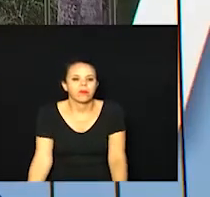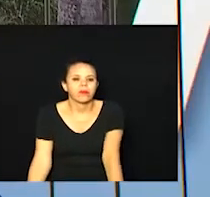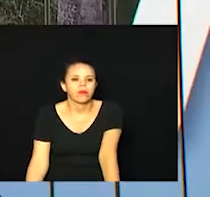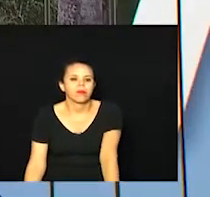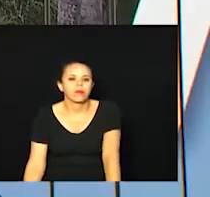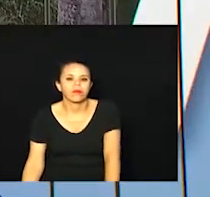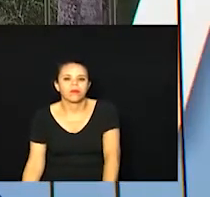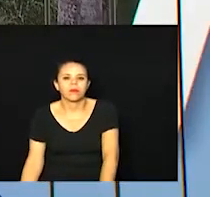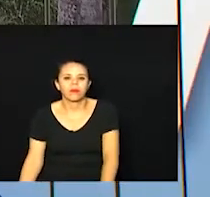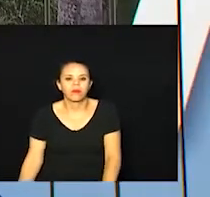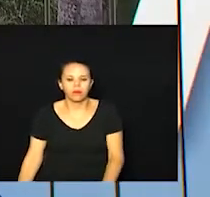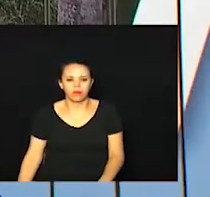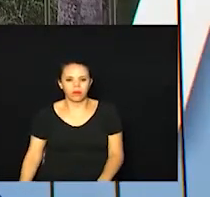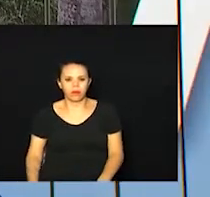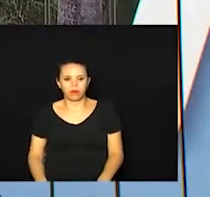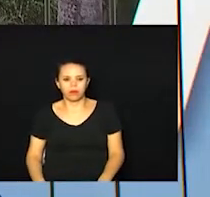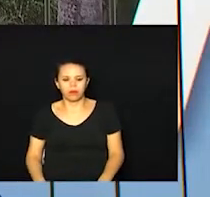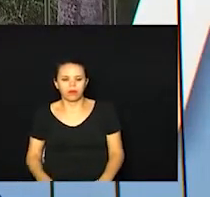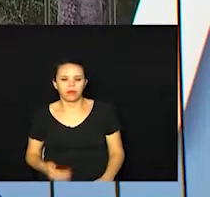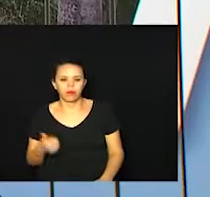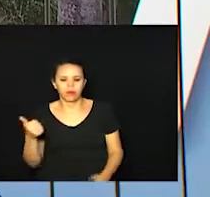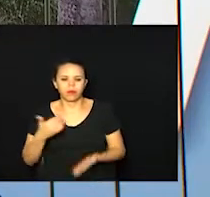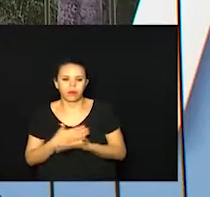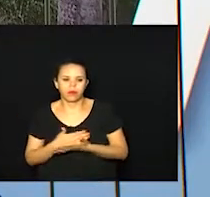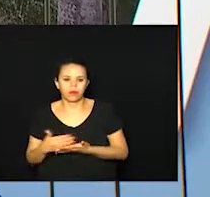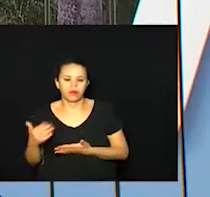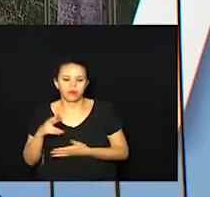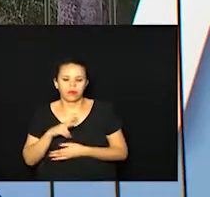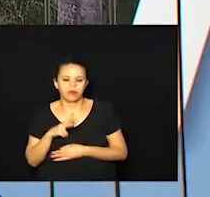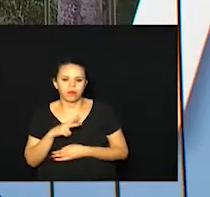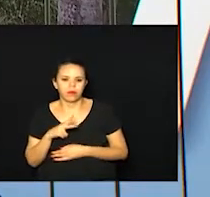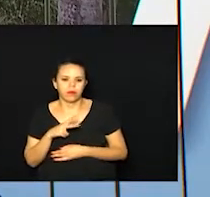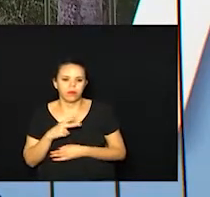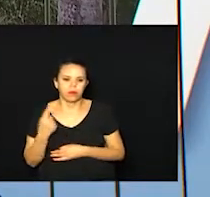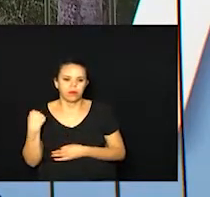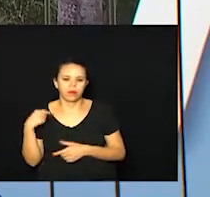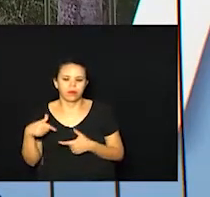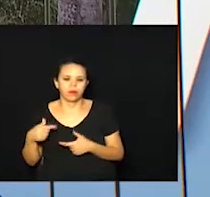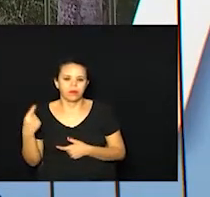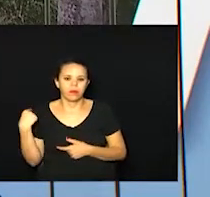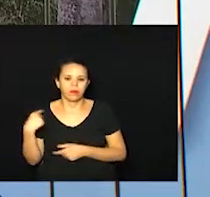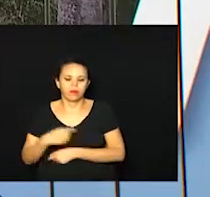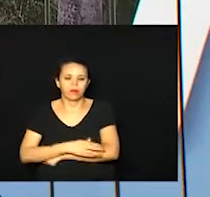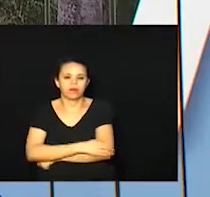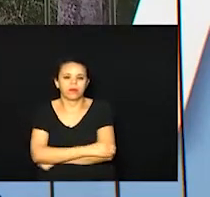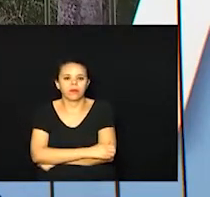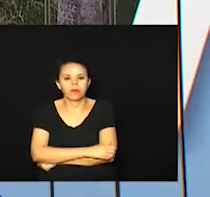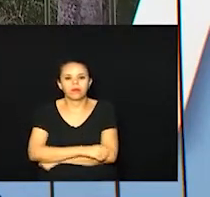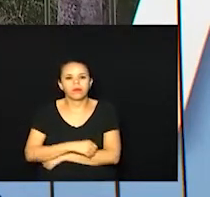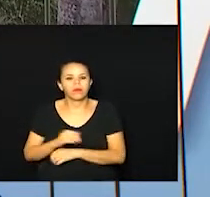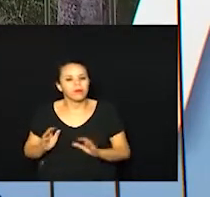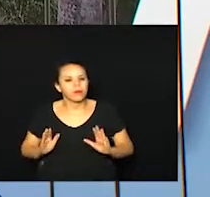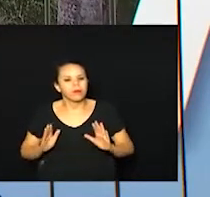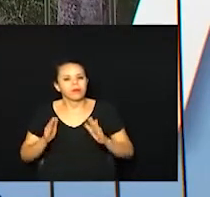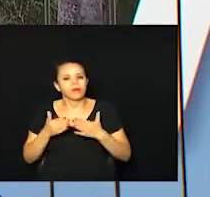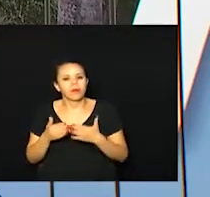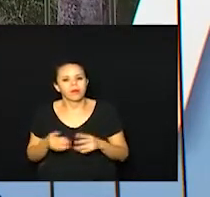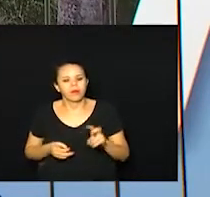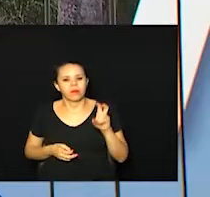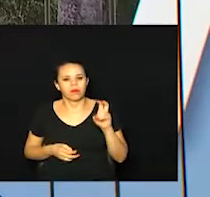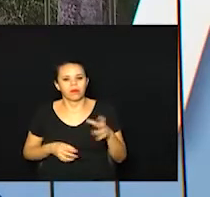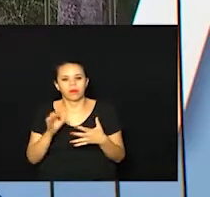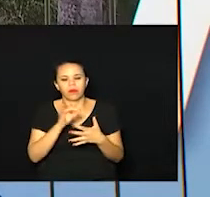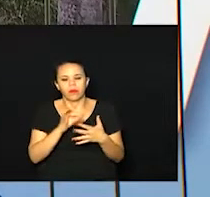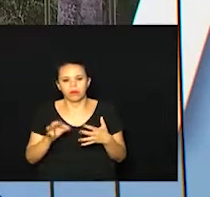Viviane, nós, desde o princípio, em particular no mandato, nós focamos aí uns 5 eixos